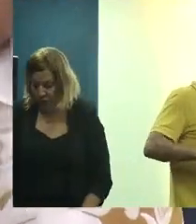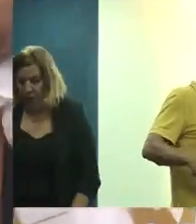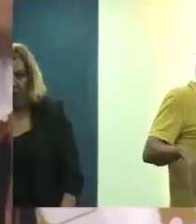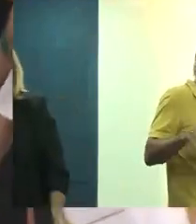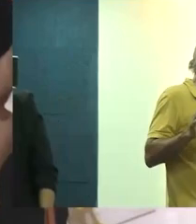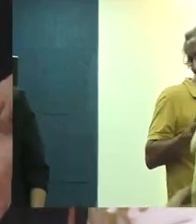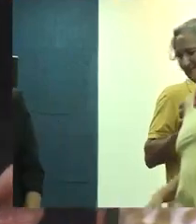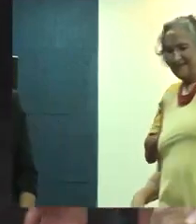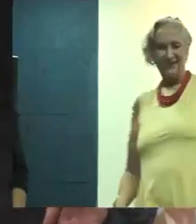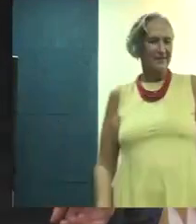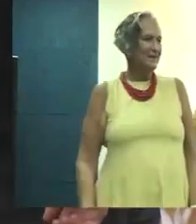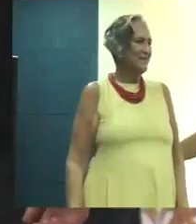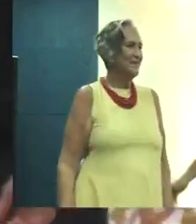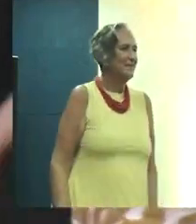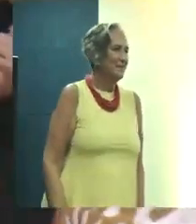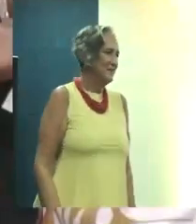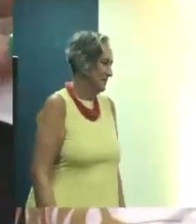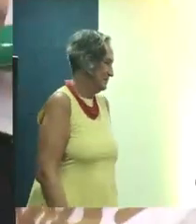Obrigado.